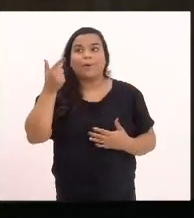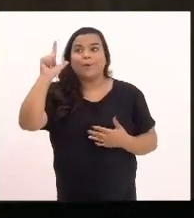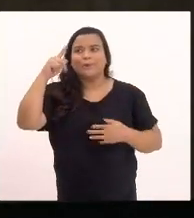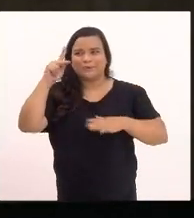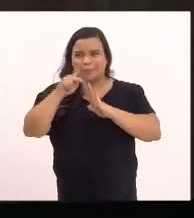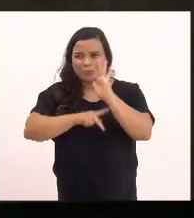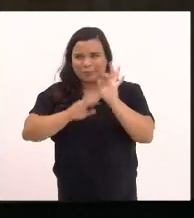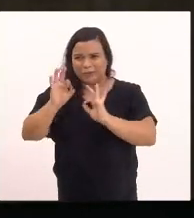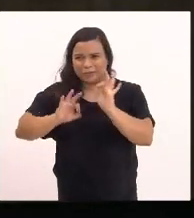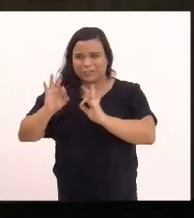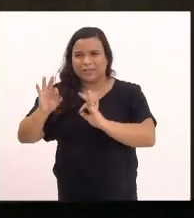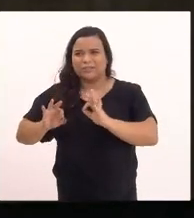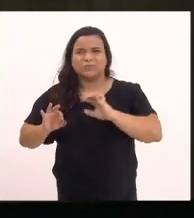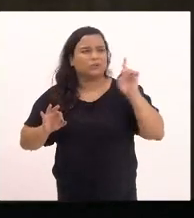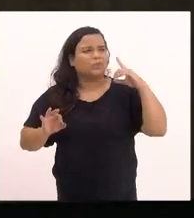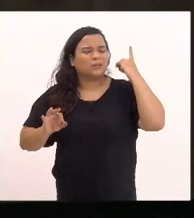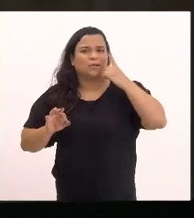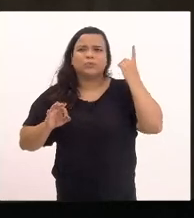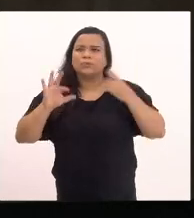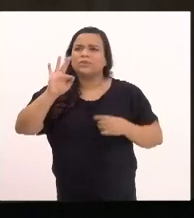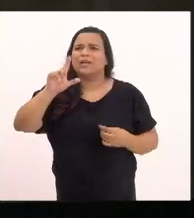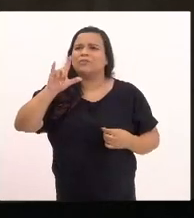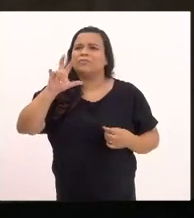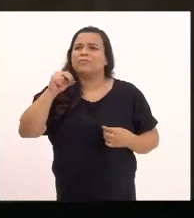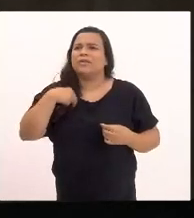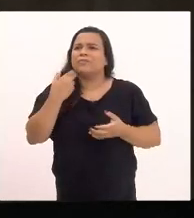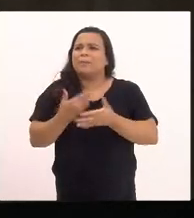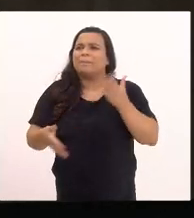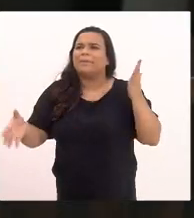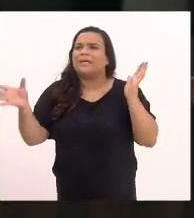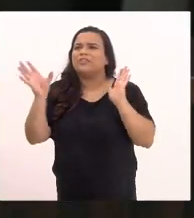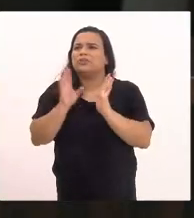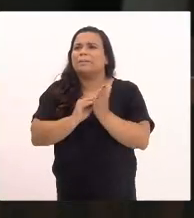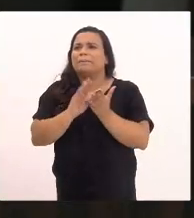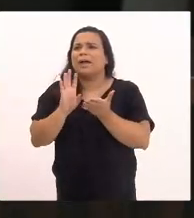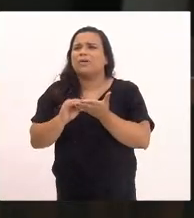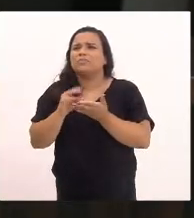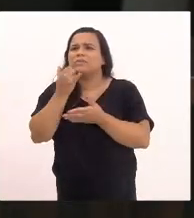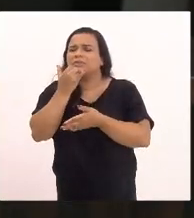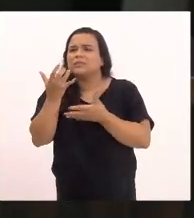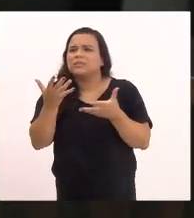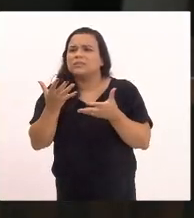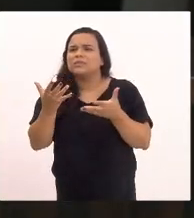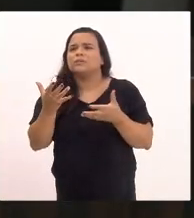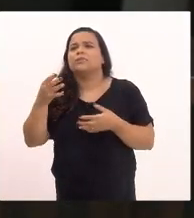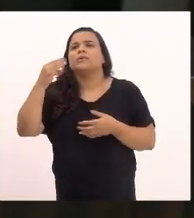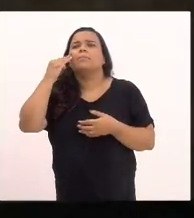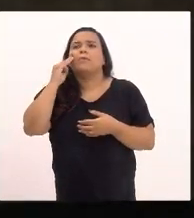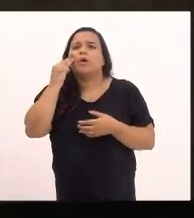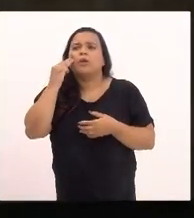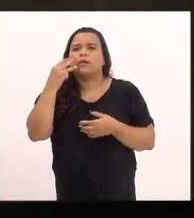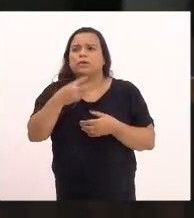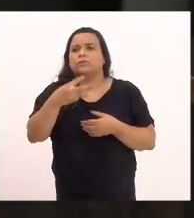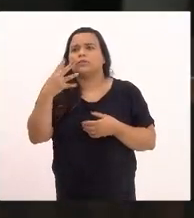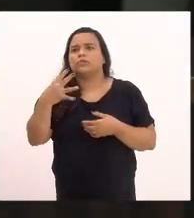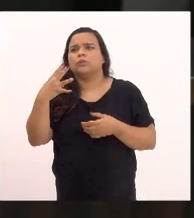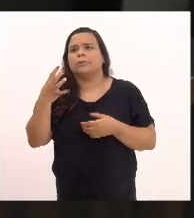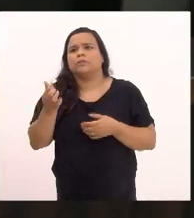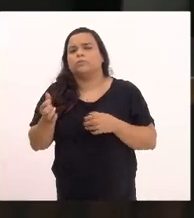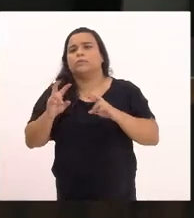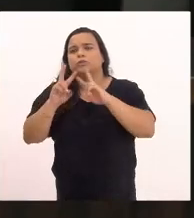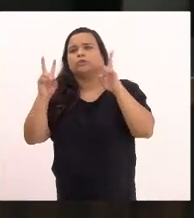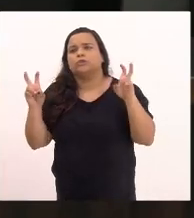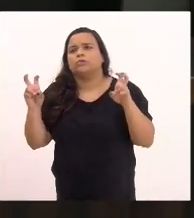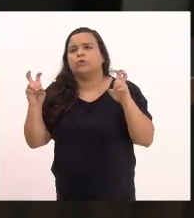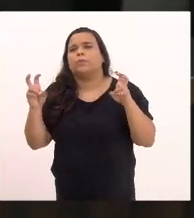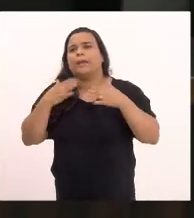Flávio Serafini, eu me perdi na pauta. Mônica Francisco, 3446, perfeitamente. Que dispõe sobre condições para o repouso